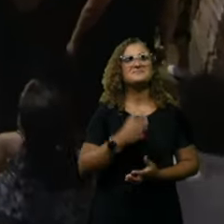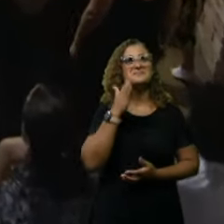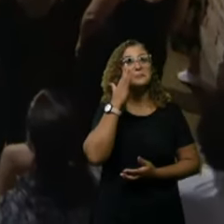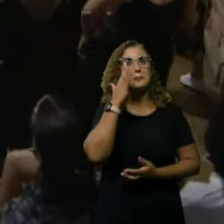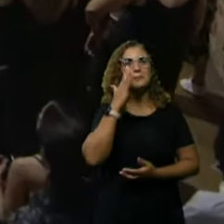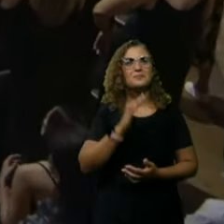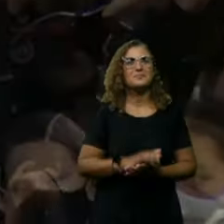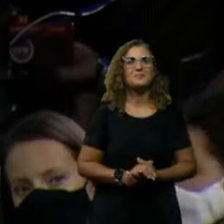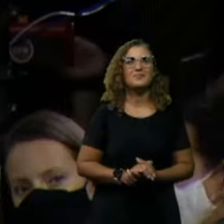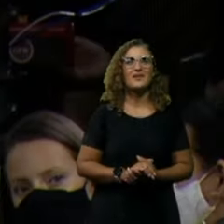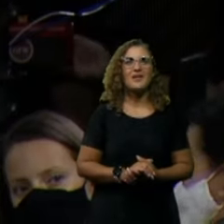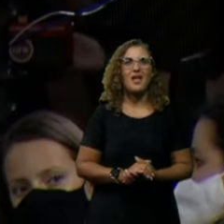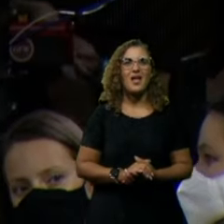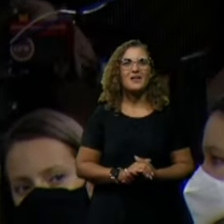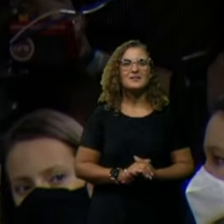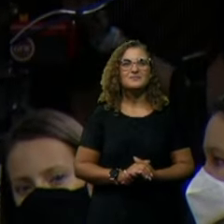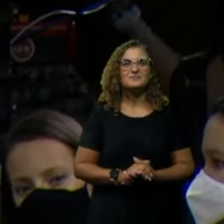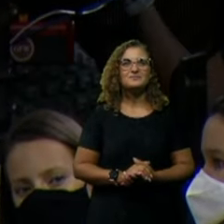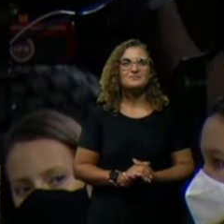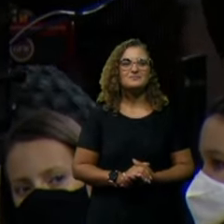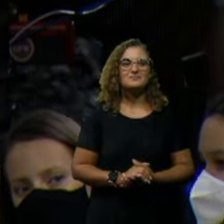oh glória a Deus